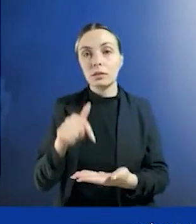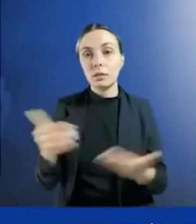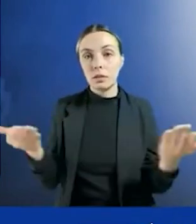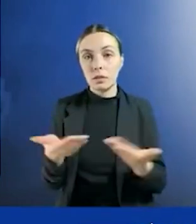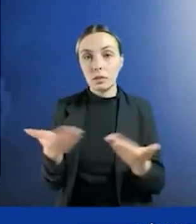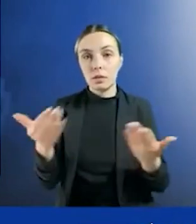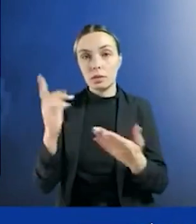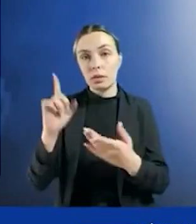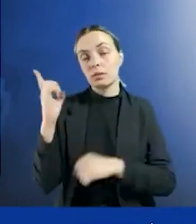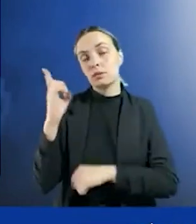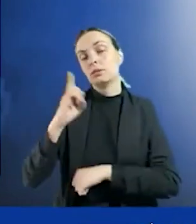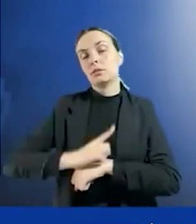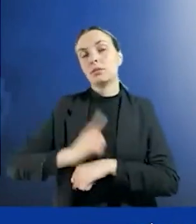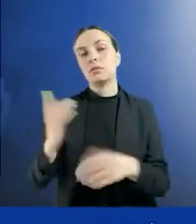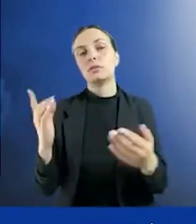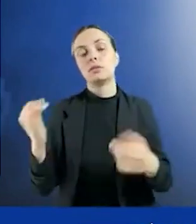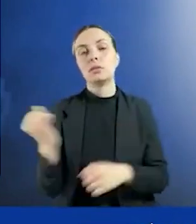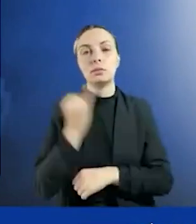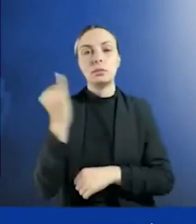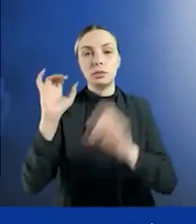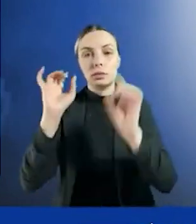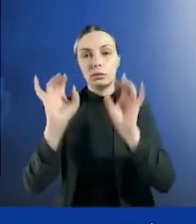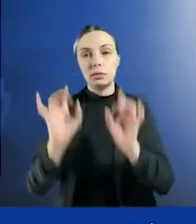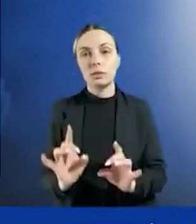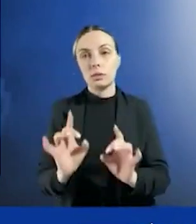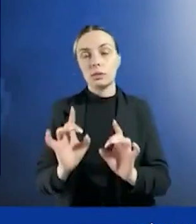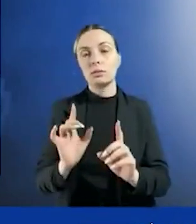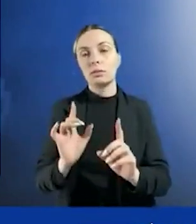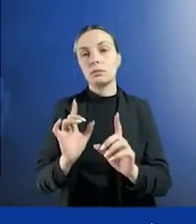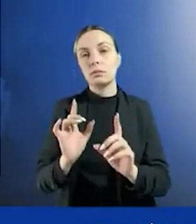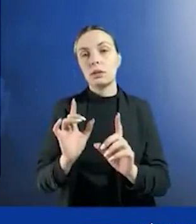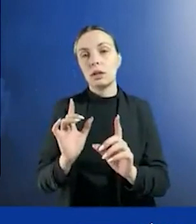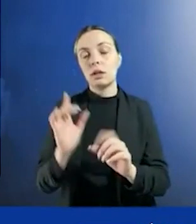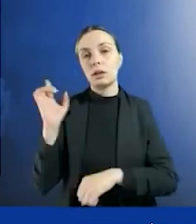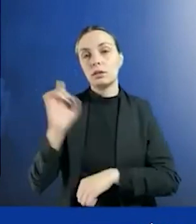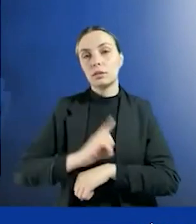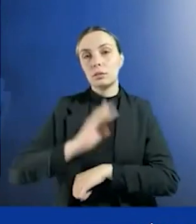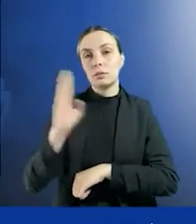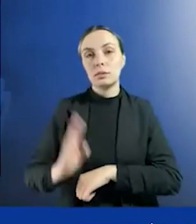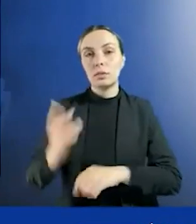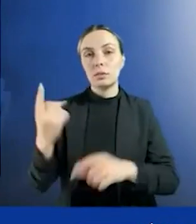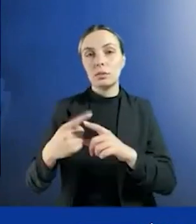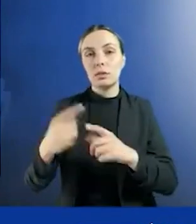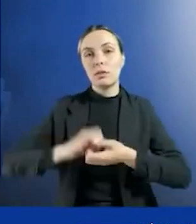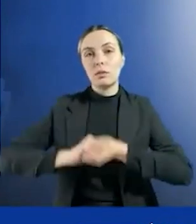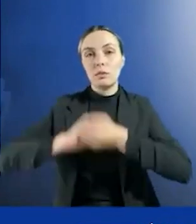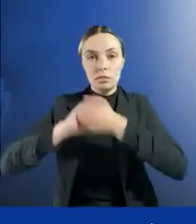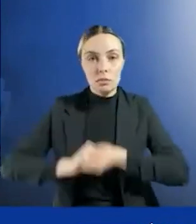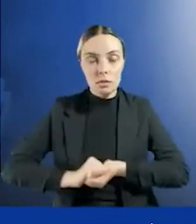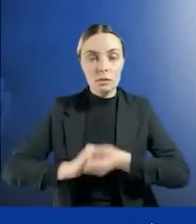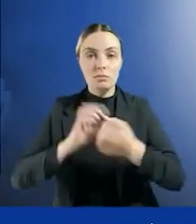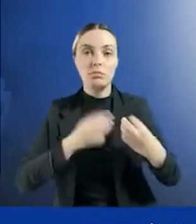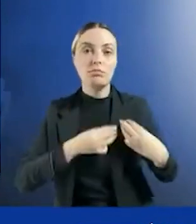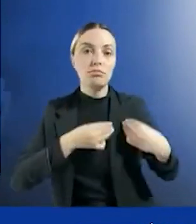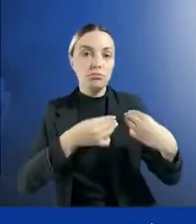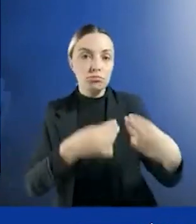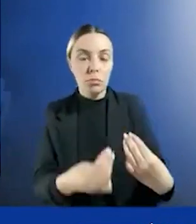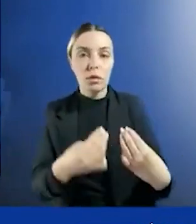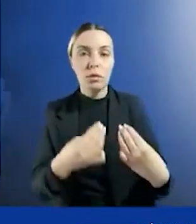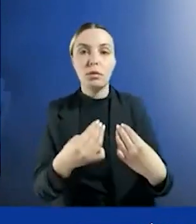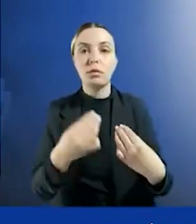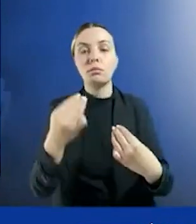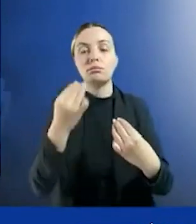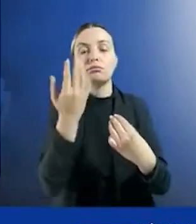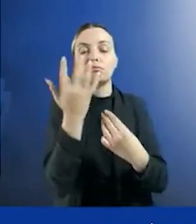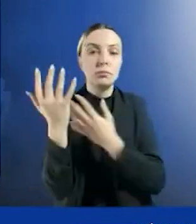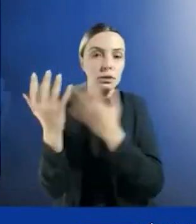importante, especialmente no Pavilhão Brasil, que é o dia onde os nossos parceiros, Ministério do Meio Ambiente, Itamaraty,